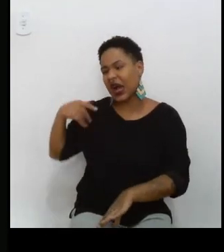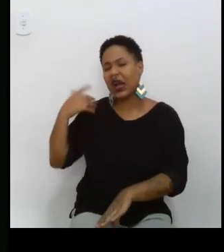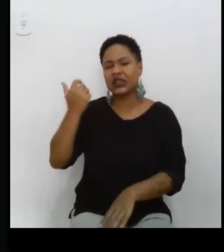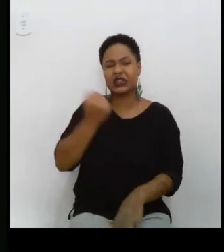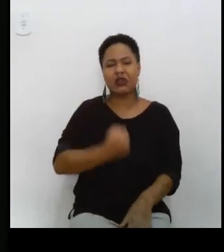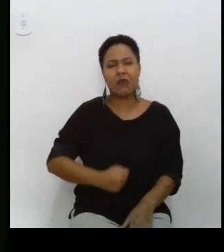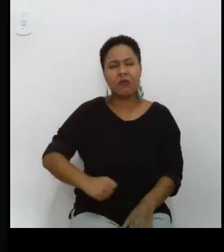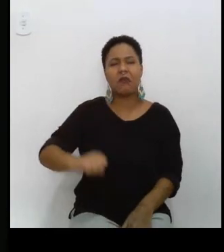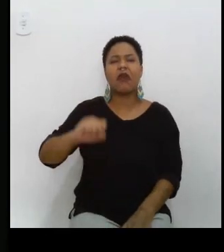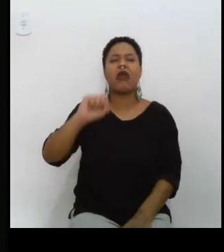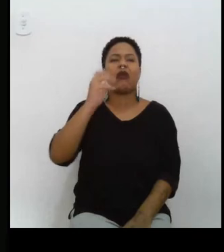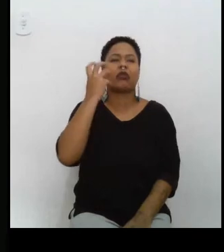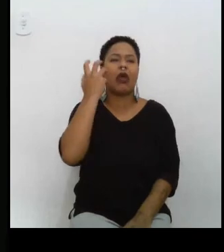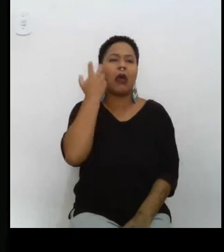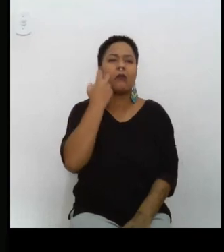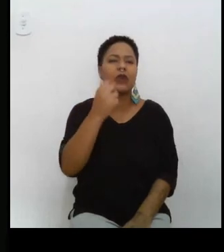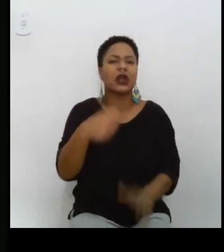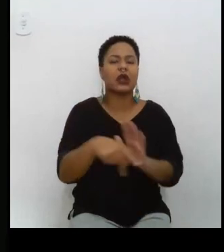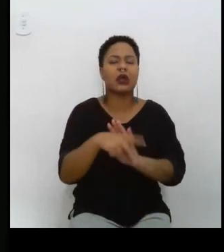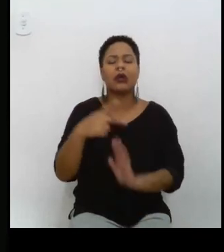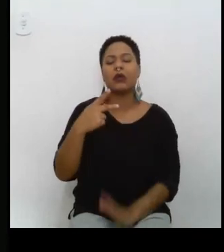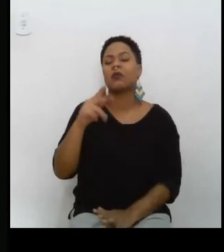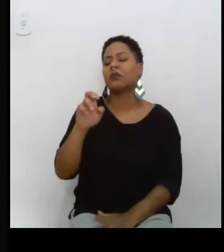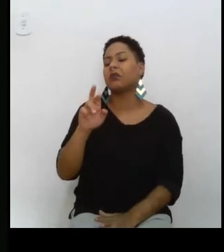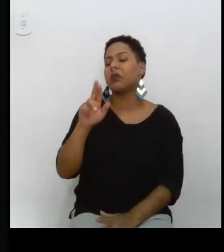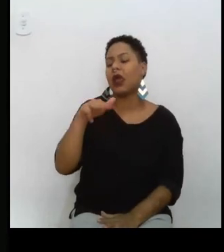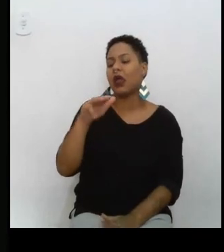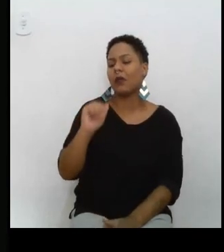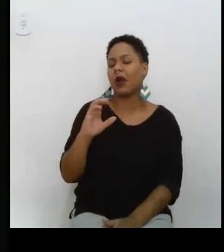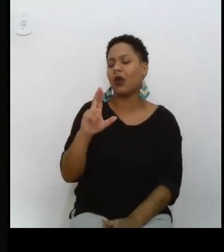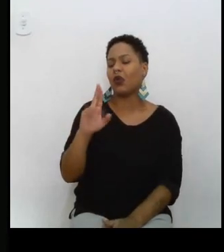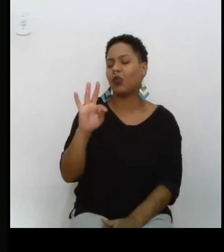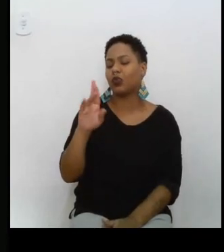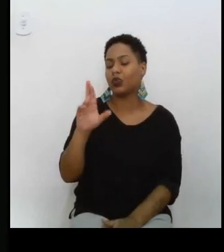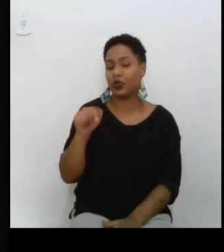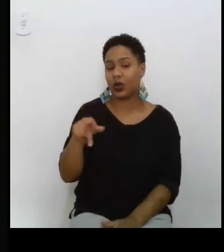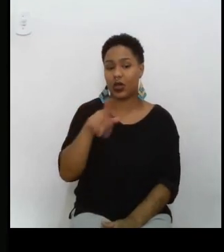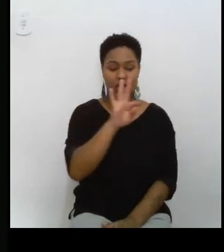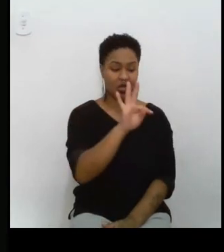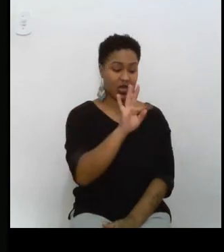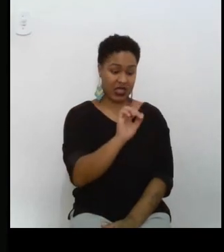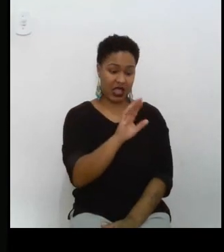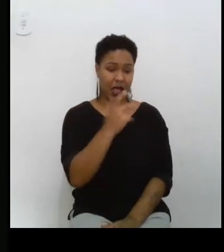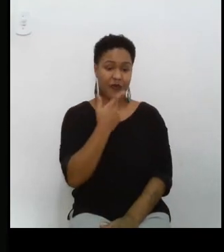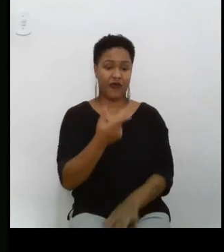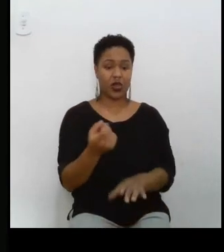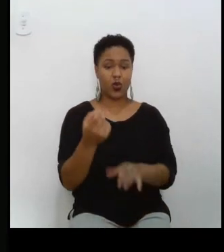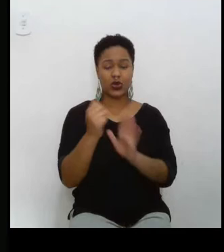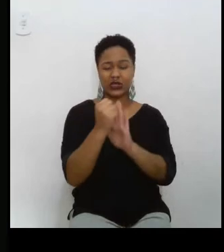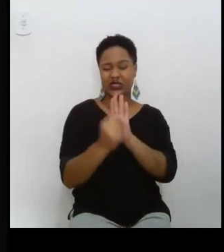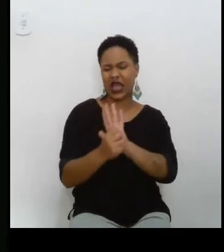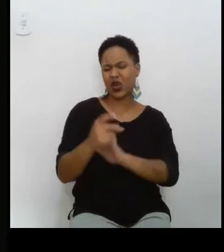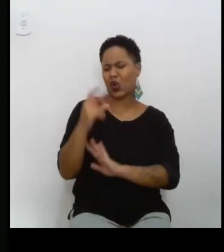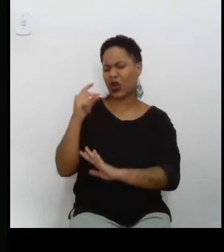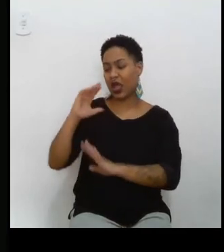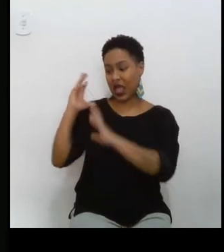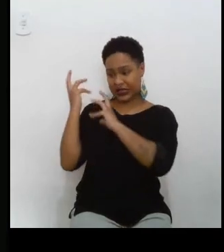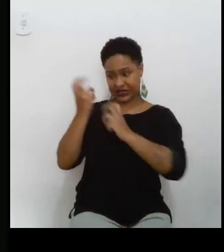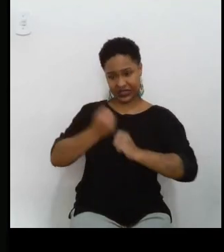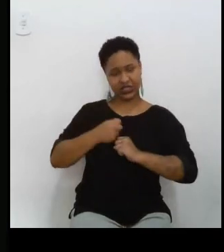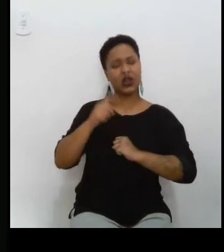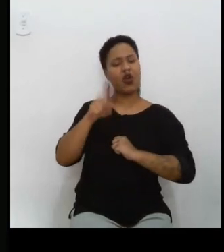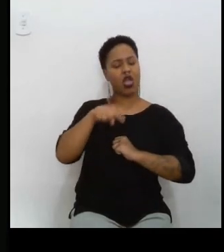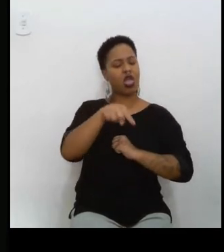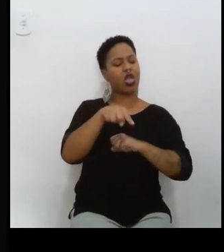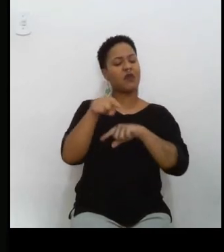permacultura nada dizia que era assim que nossos ancestrais plantavam séculos atrás depois descobrimos que